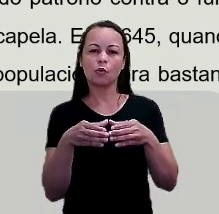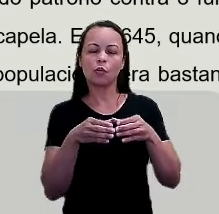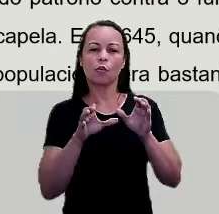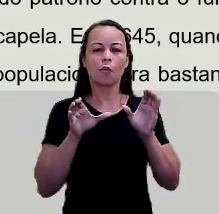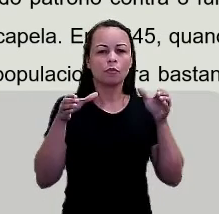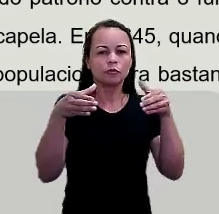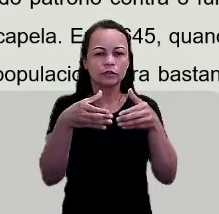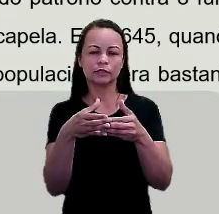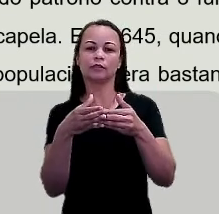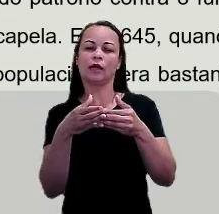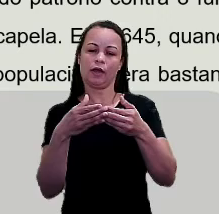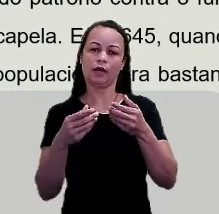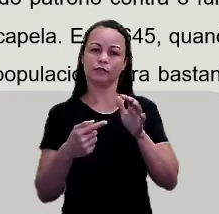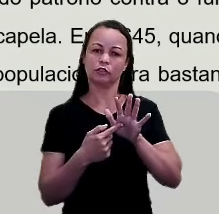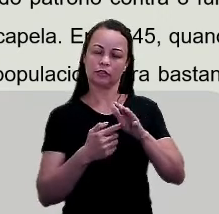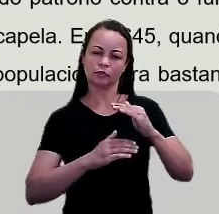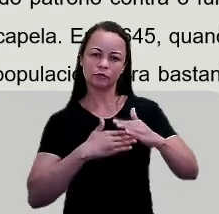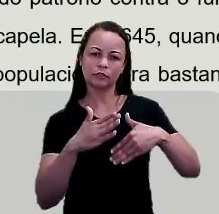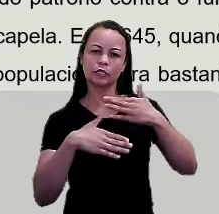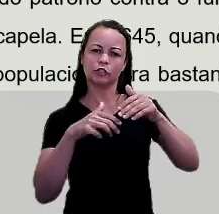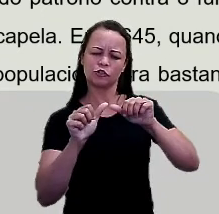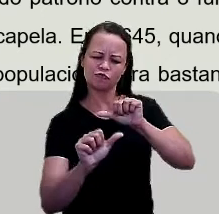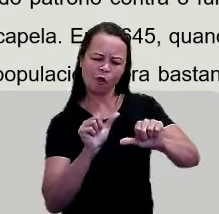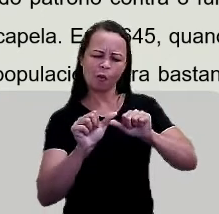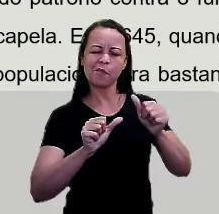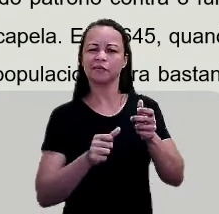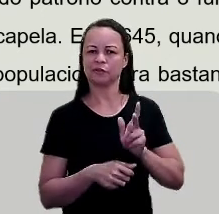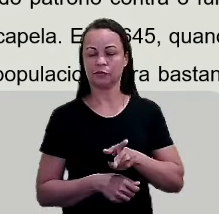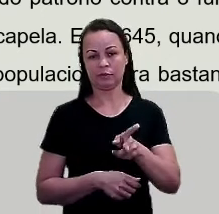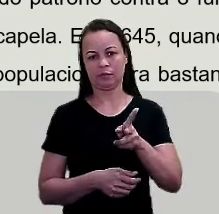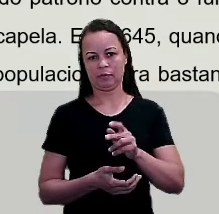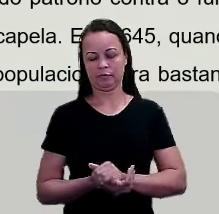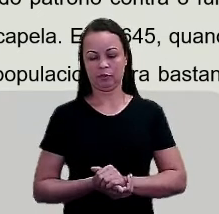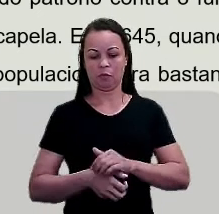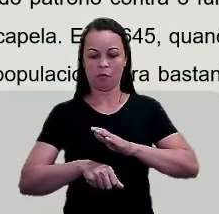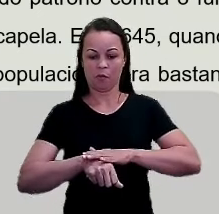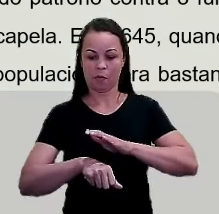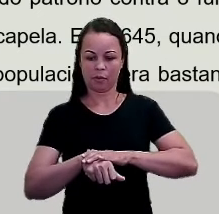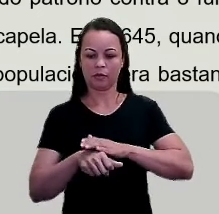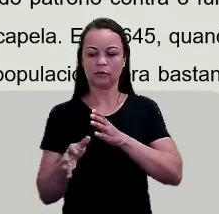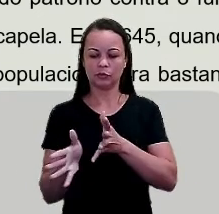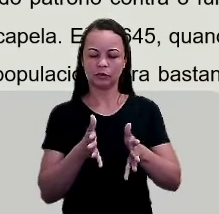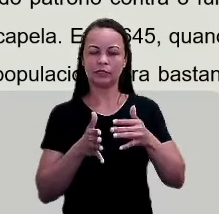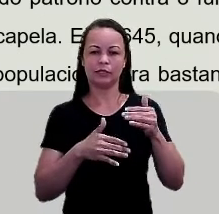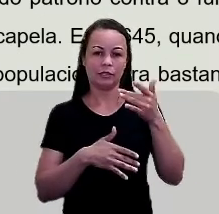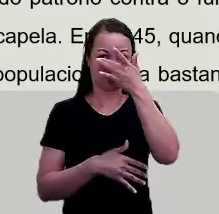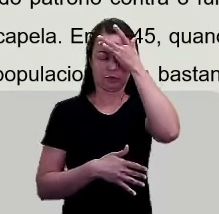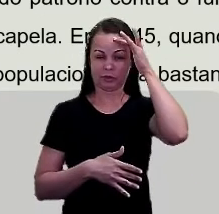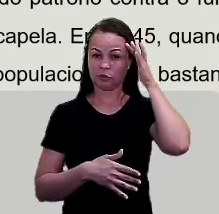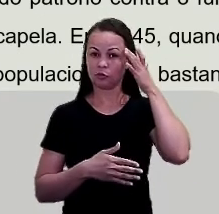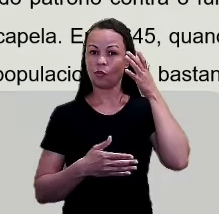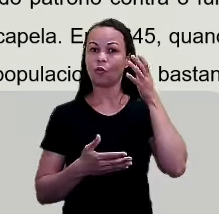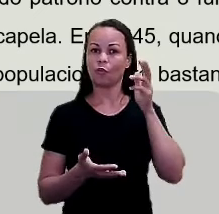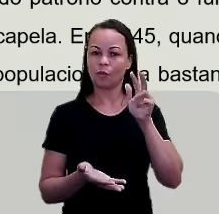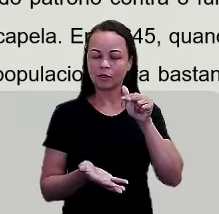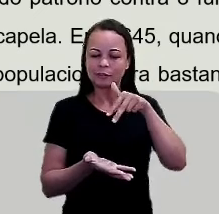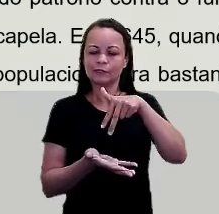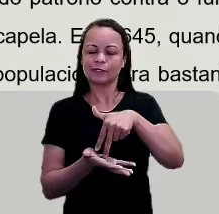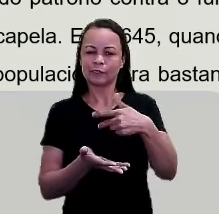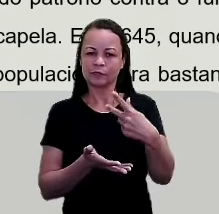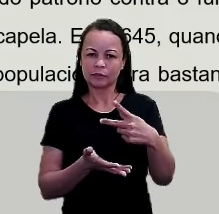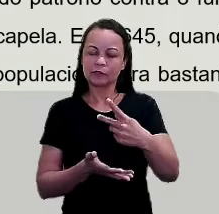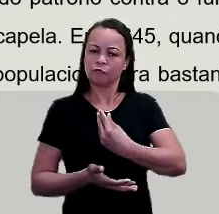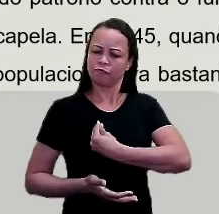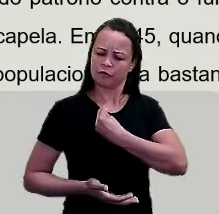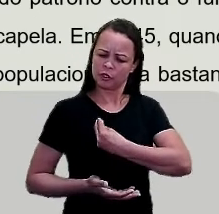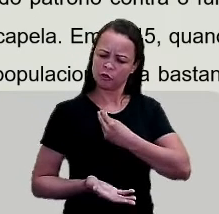que estão em constantes transformações. Sim, a partir do momento que pessoas habitam aquele território, eles são